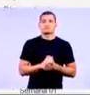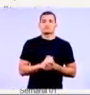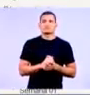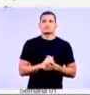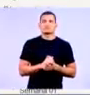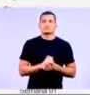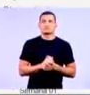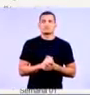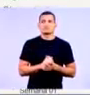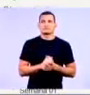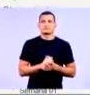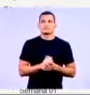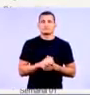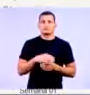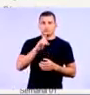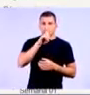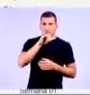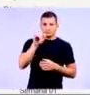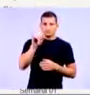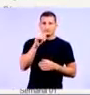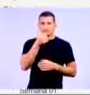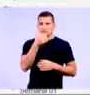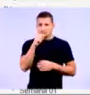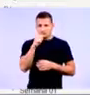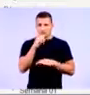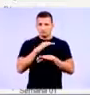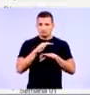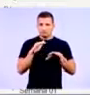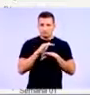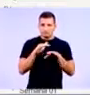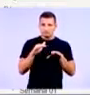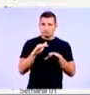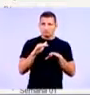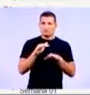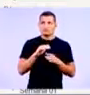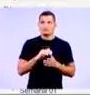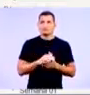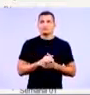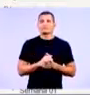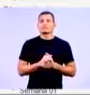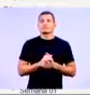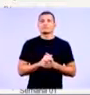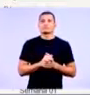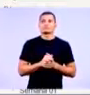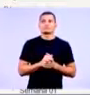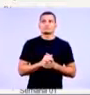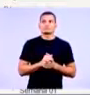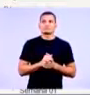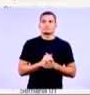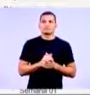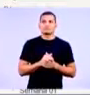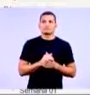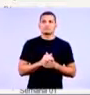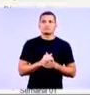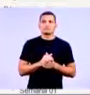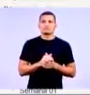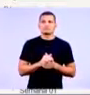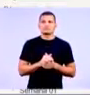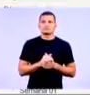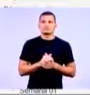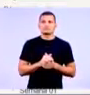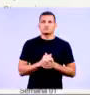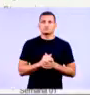caso aqui, encerrou dia 18 de março, na simulação, então só depois disso que eu tive acesso ao